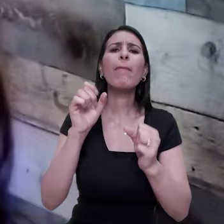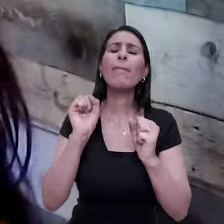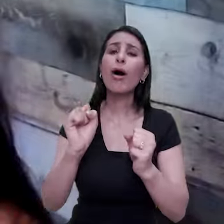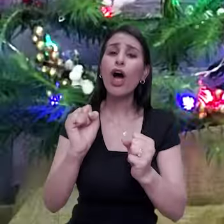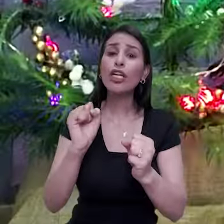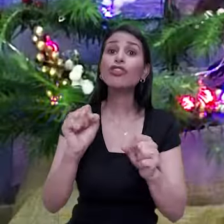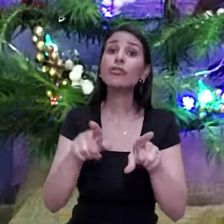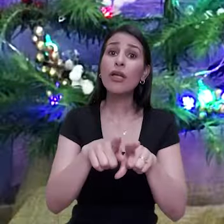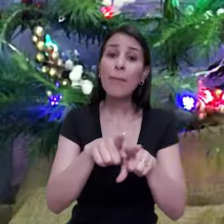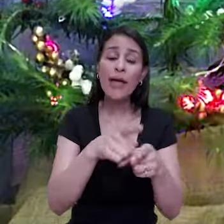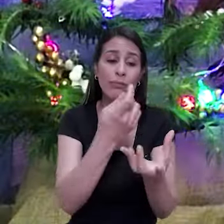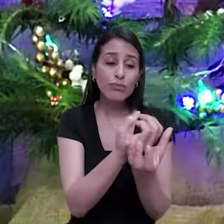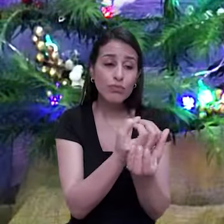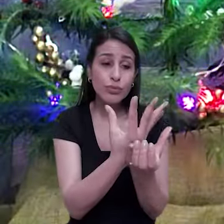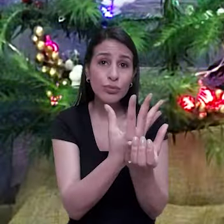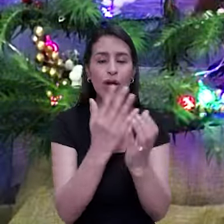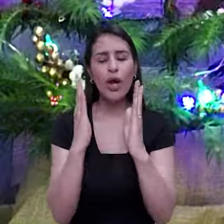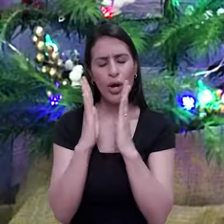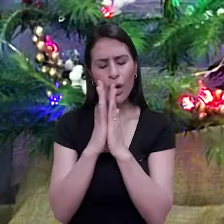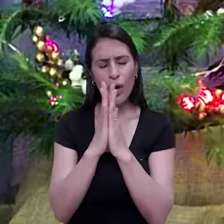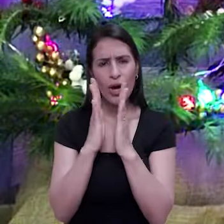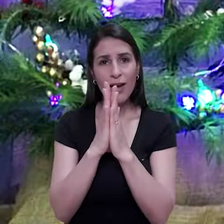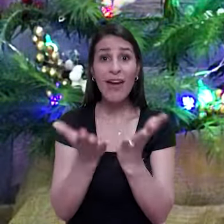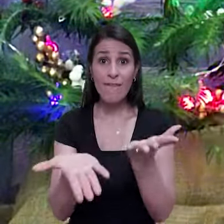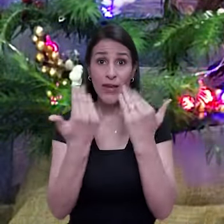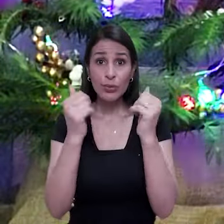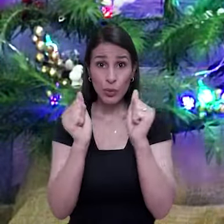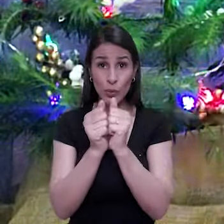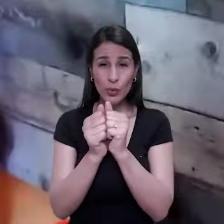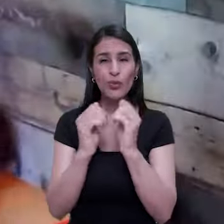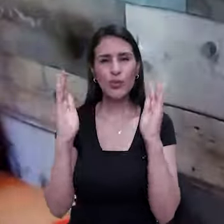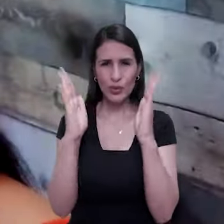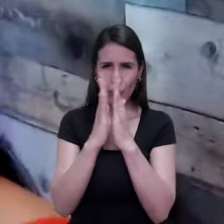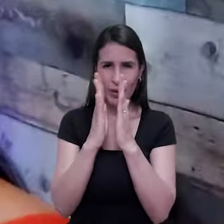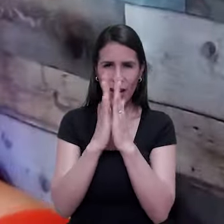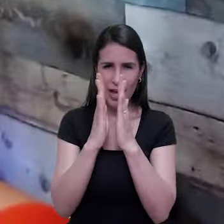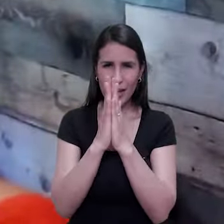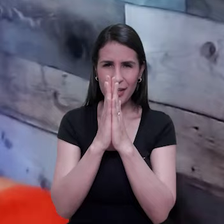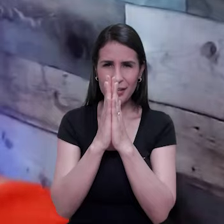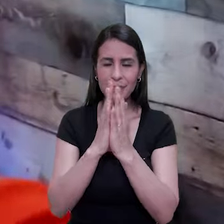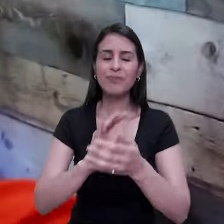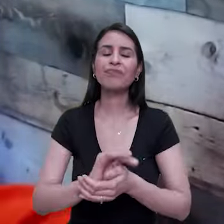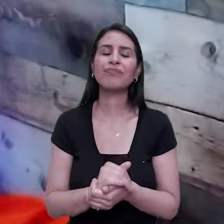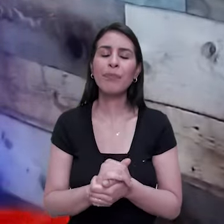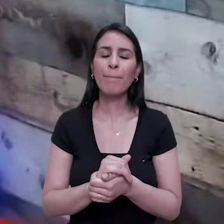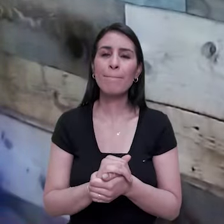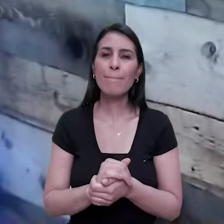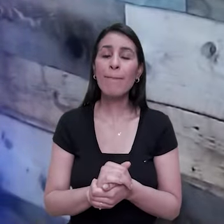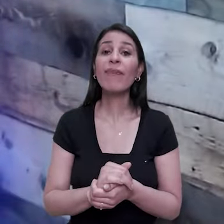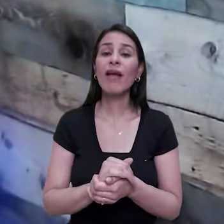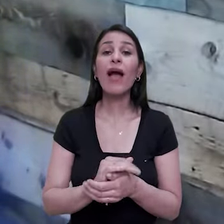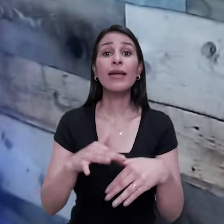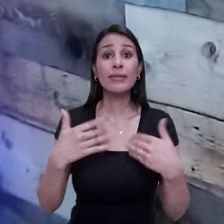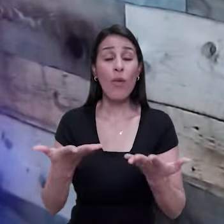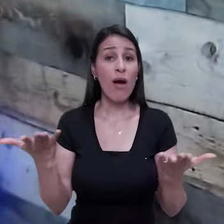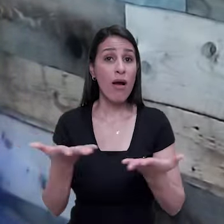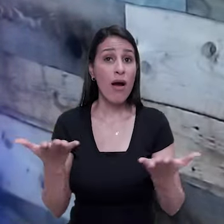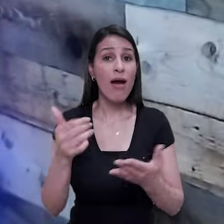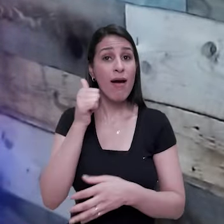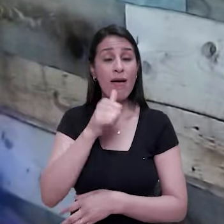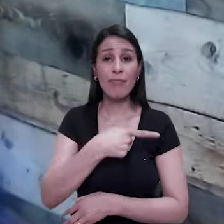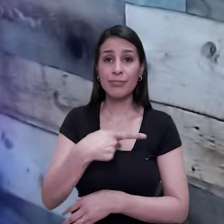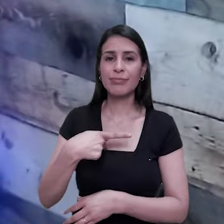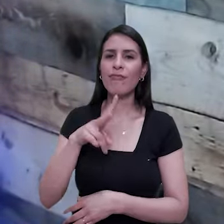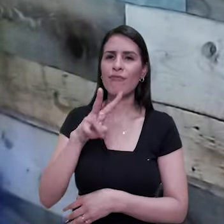para orar também. Vamos orar? Vamos! Só um pouquinho. Tá bem. Ei, crianças, a pastora vai fazer a